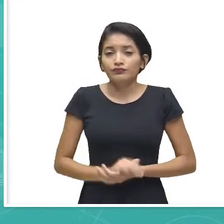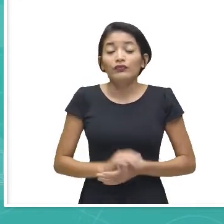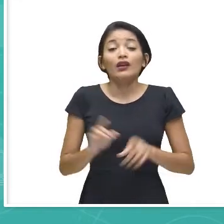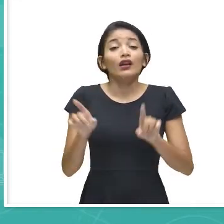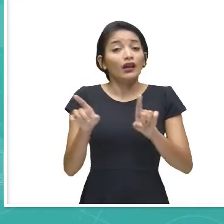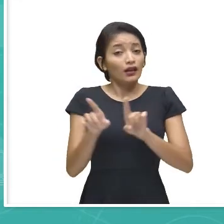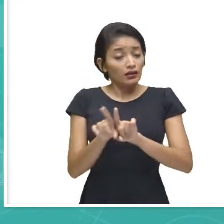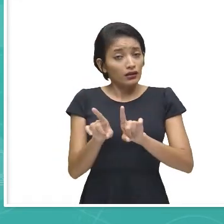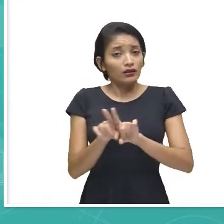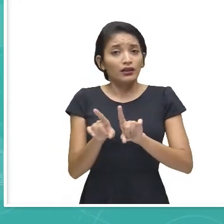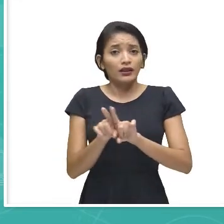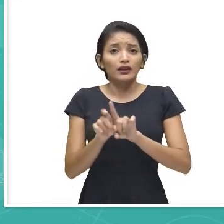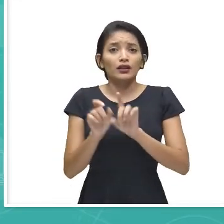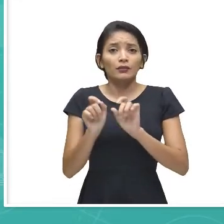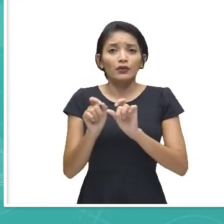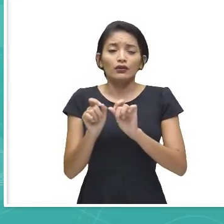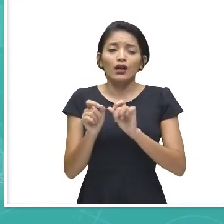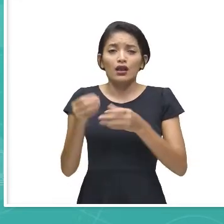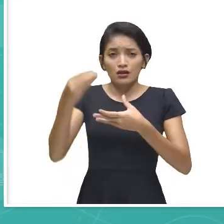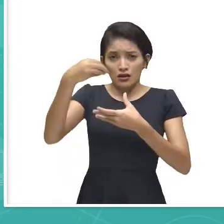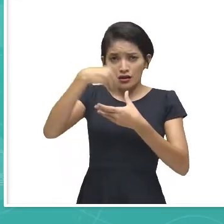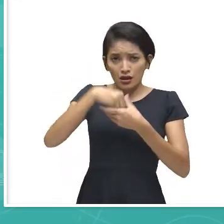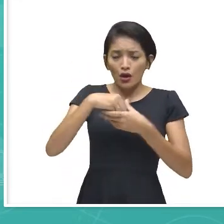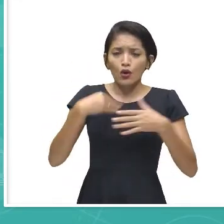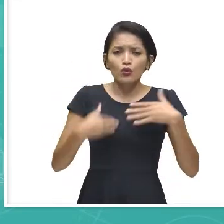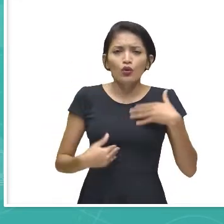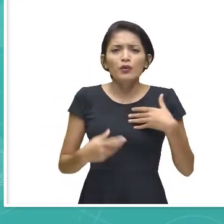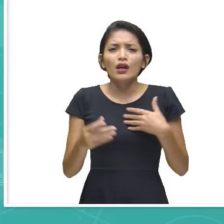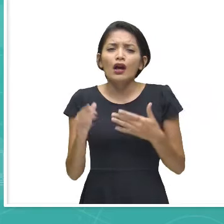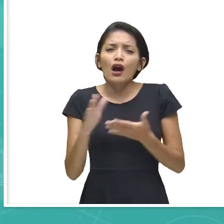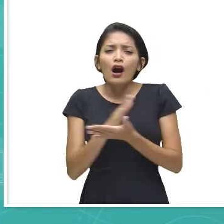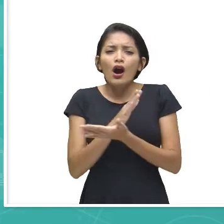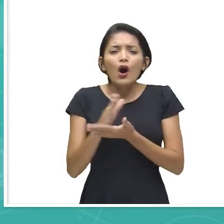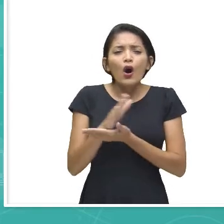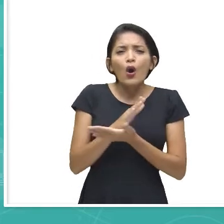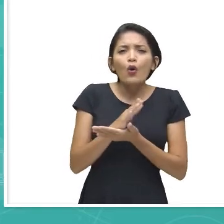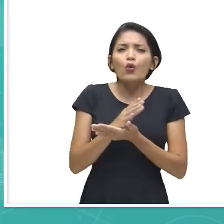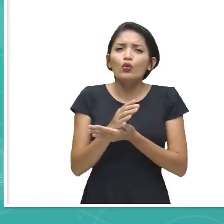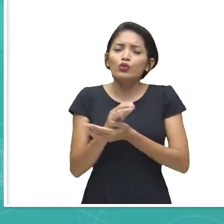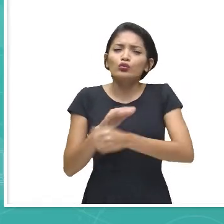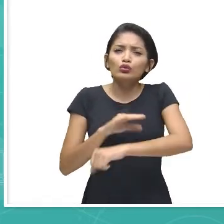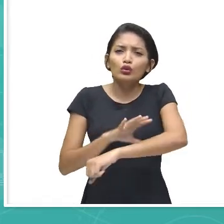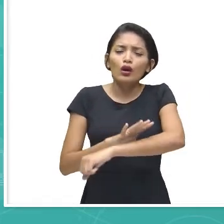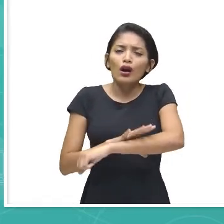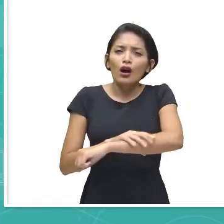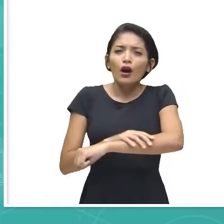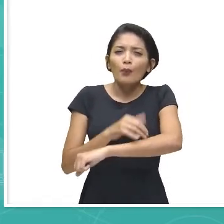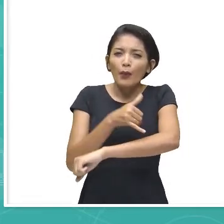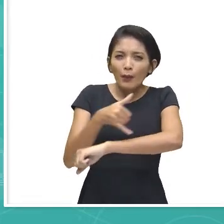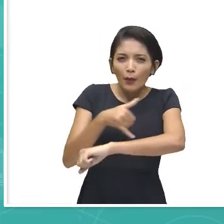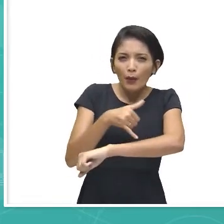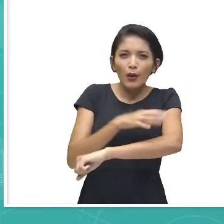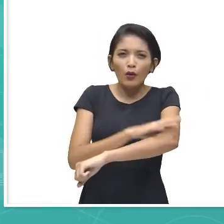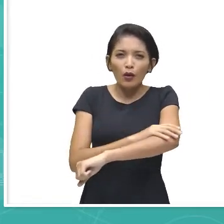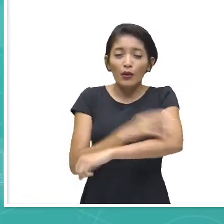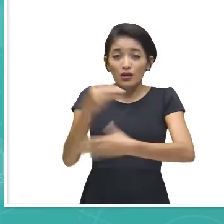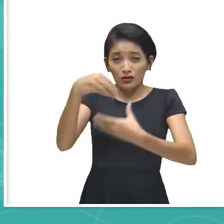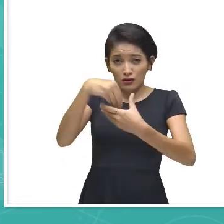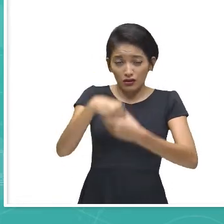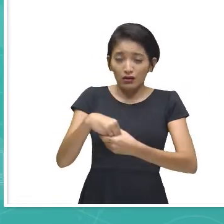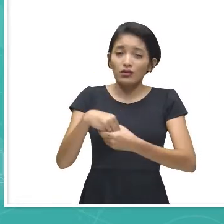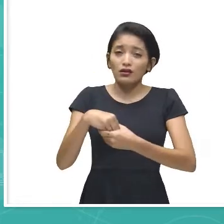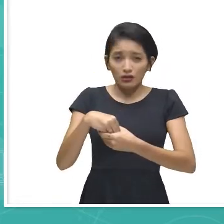ele já tem ali uma presença de gordurinha, né, de um tecido adiposo, já tem uma estrutura